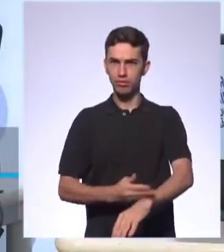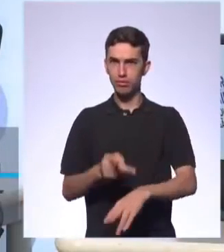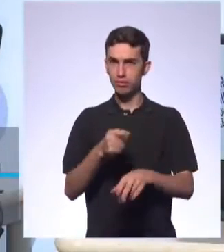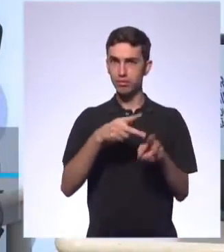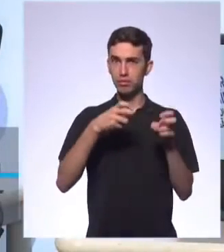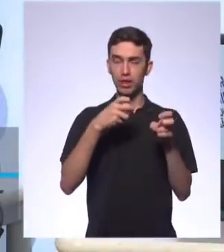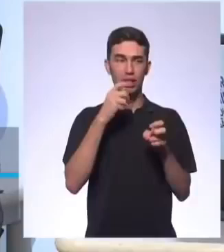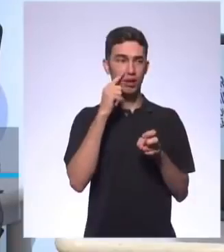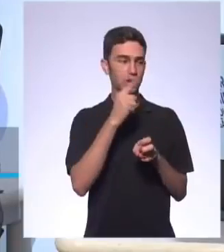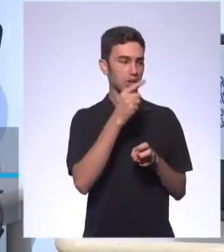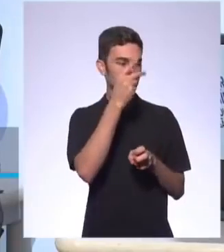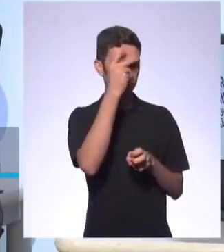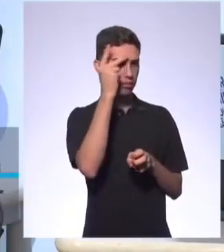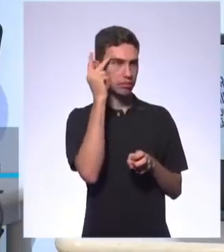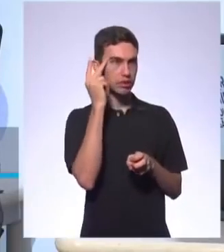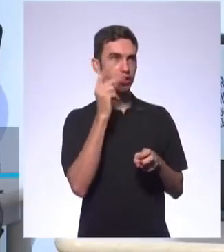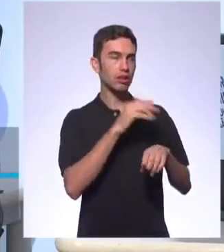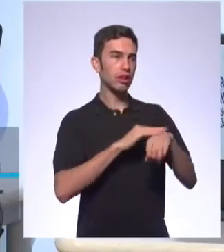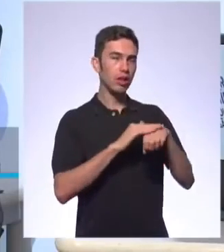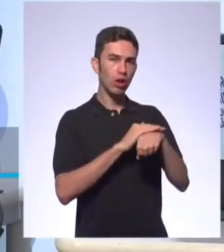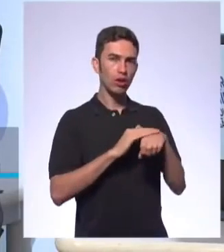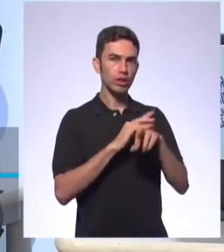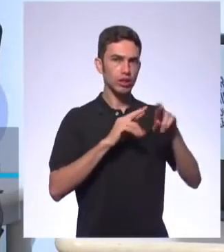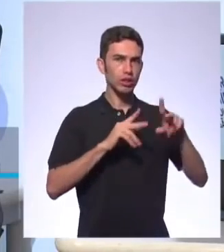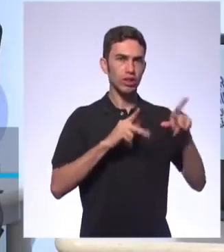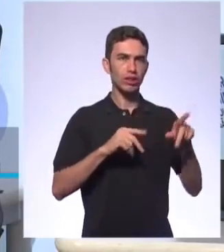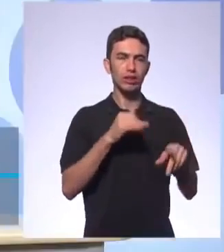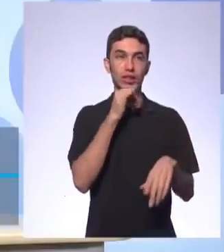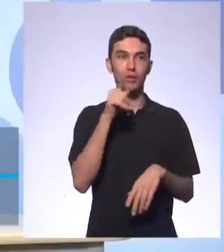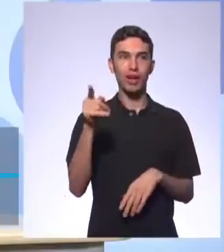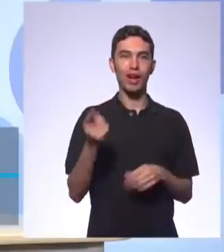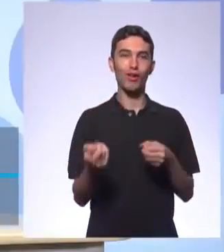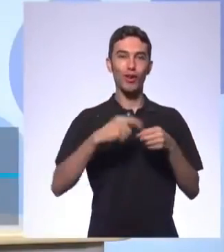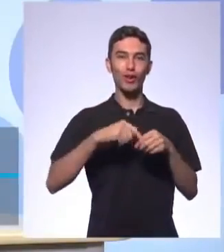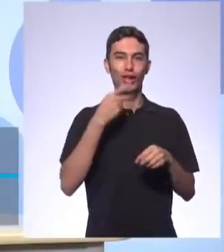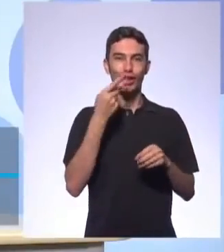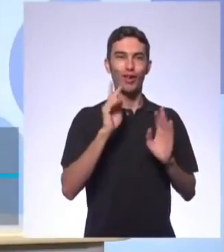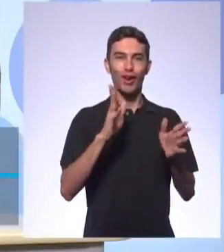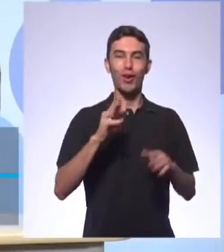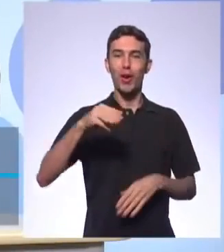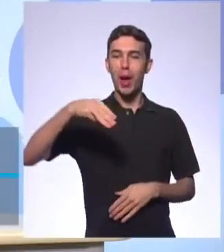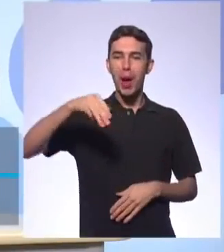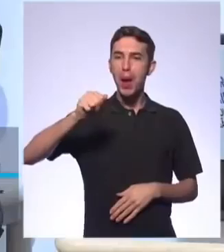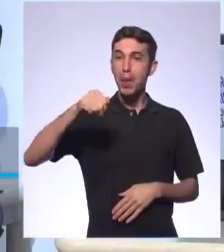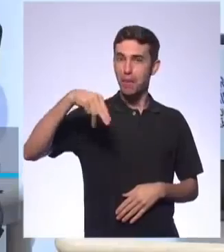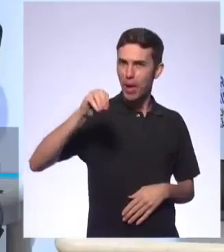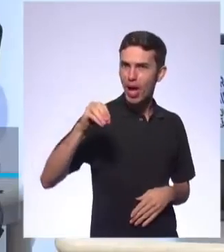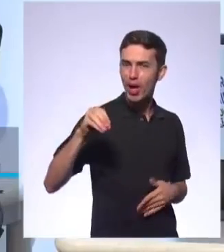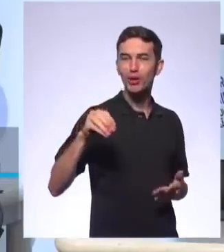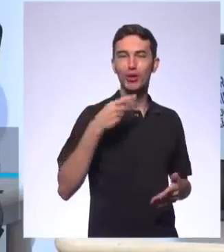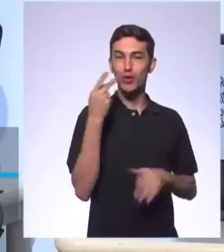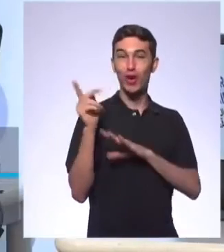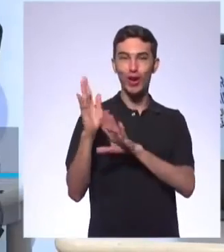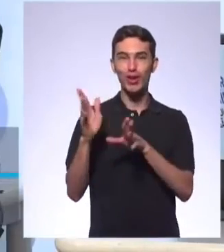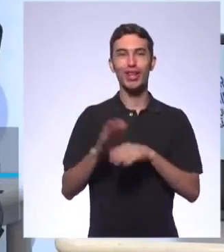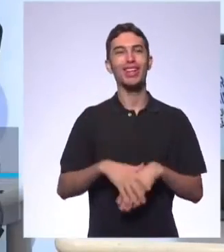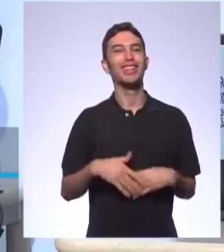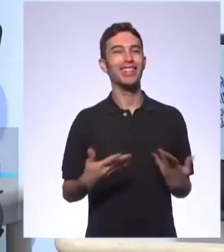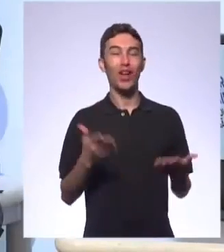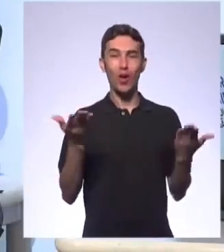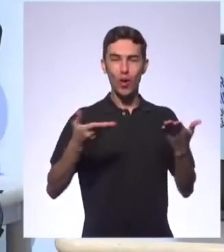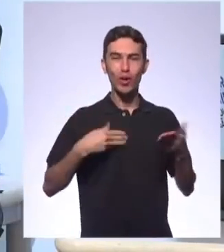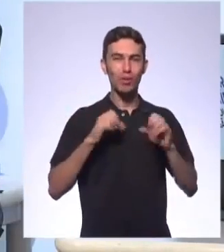comum, gente, muito, né? O Jonas já voltou ali e falou, mano, hoje pode. Então vai,